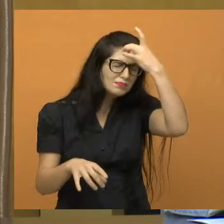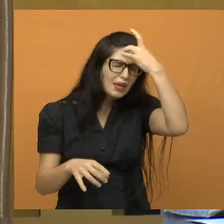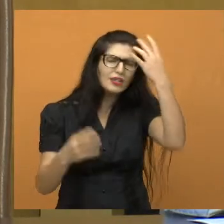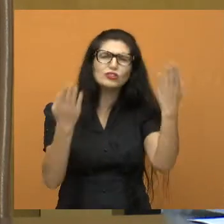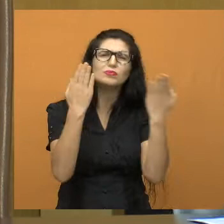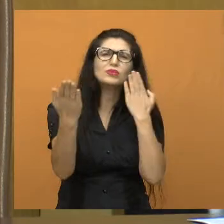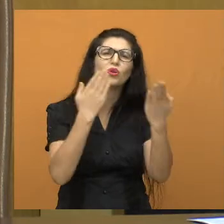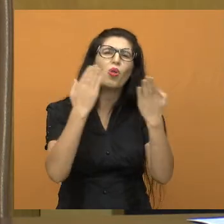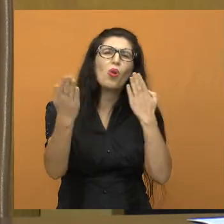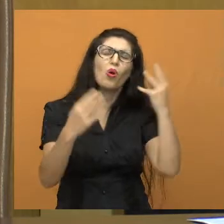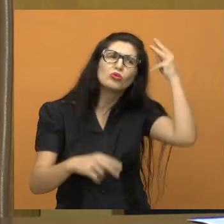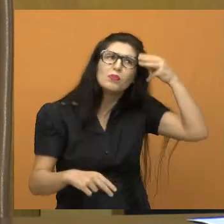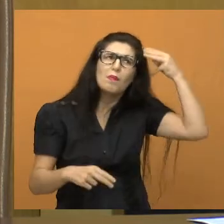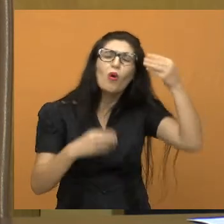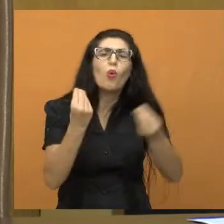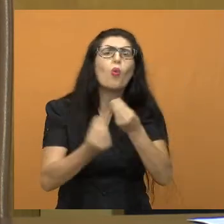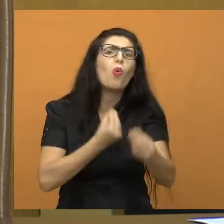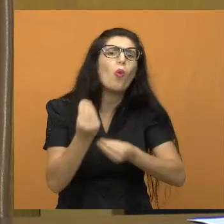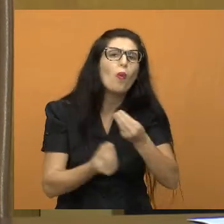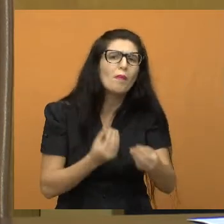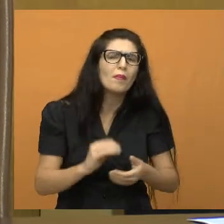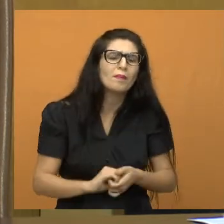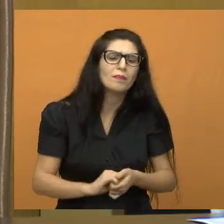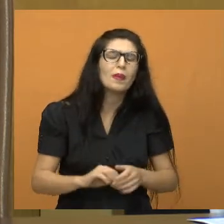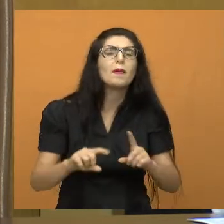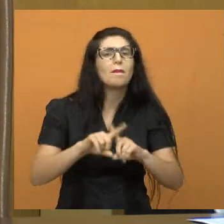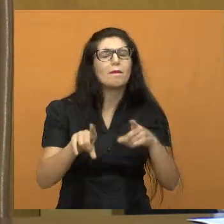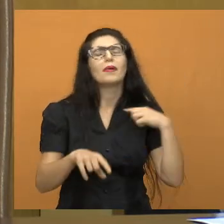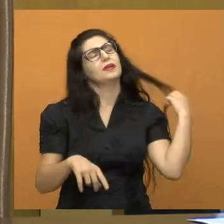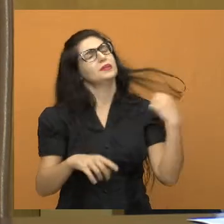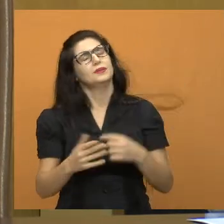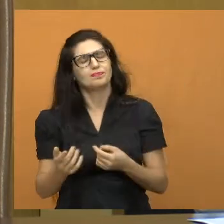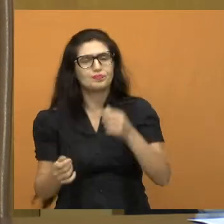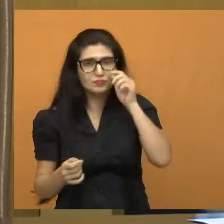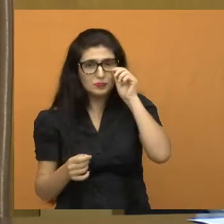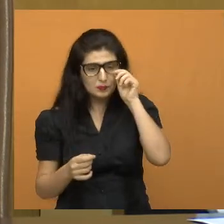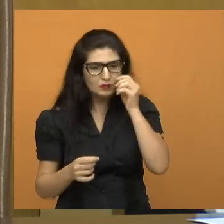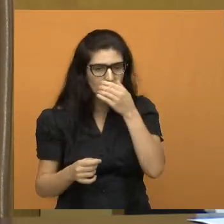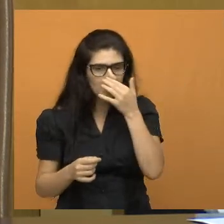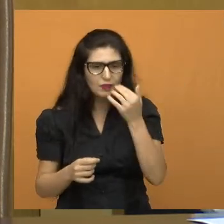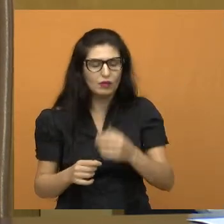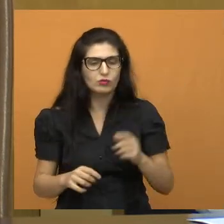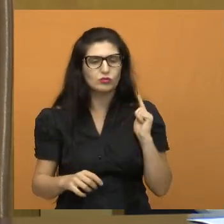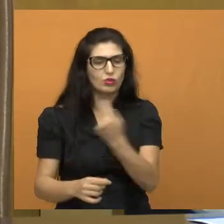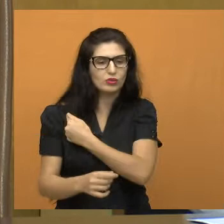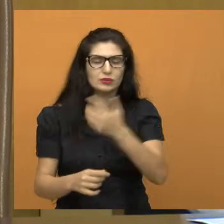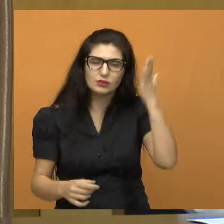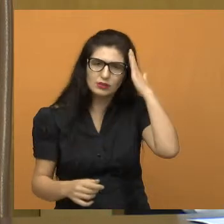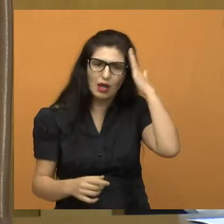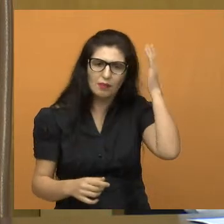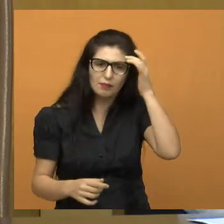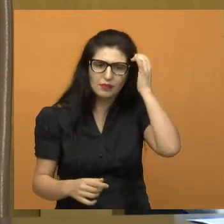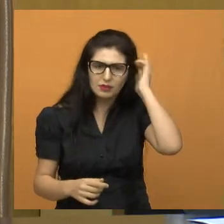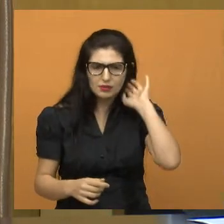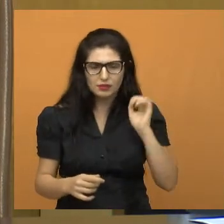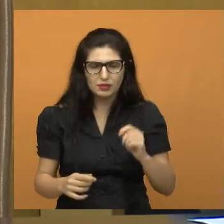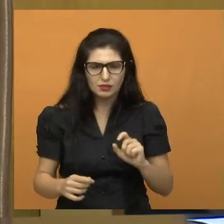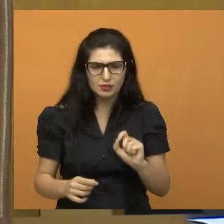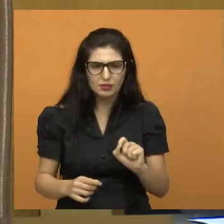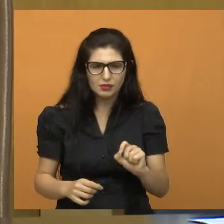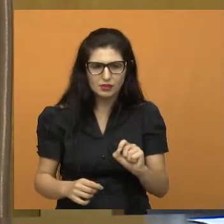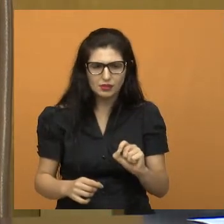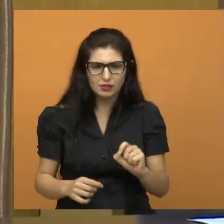situação, que o texto base faz isso, dentro do ver, faz